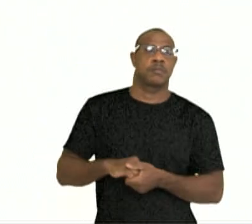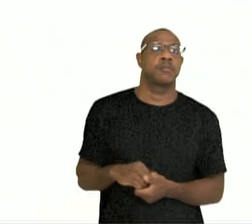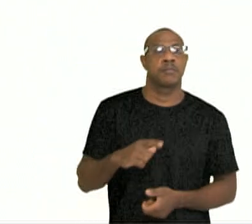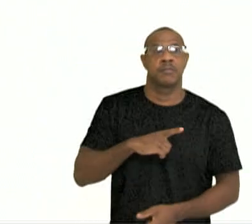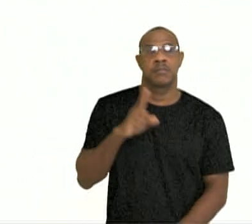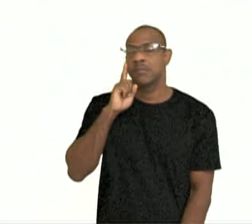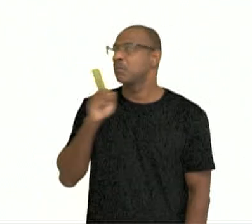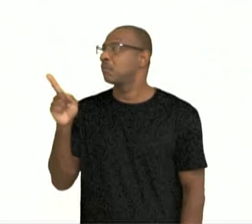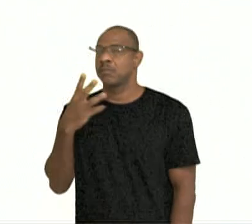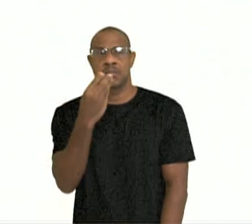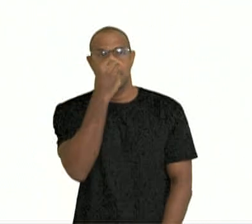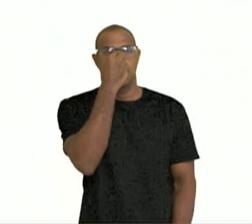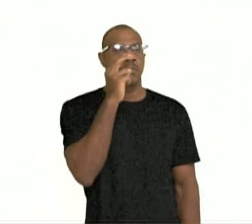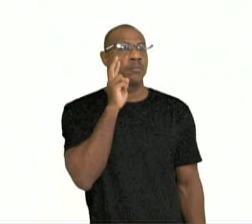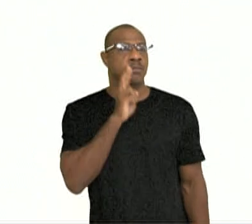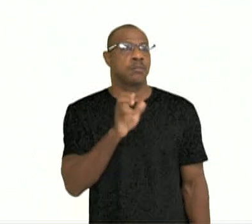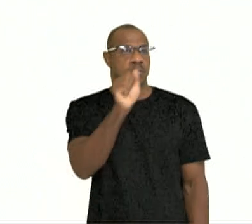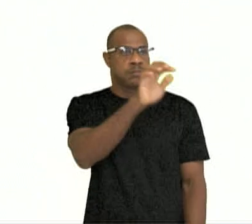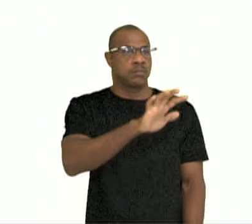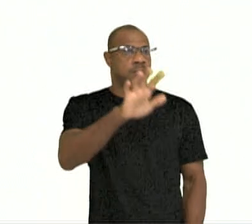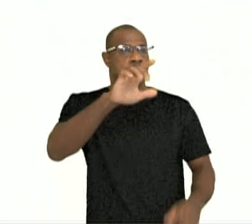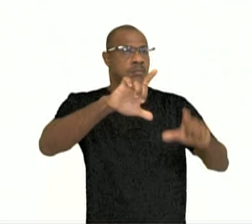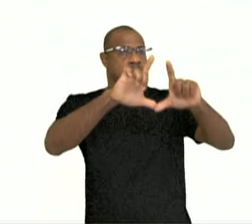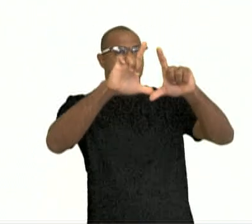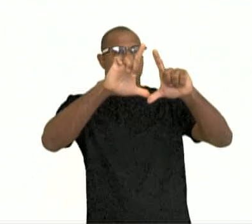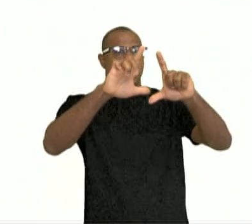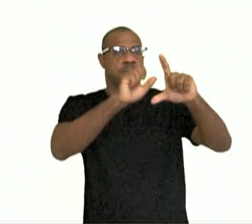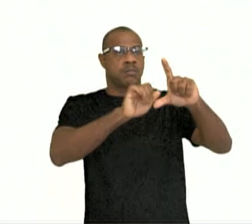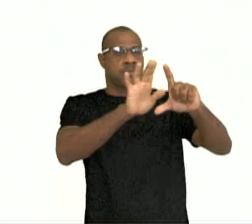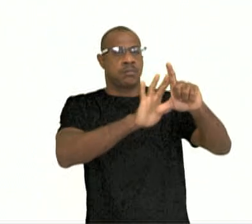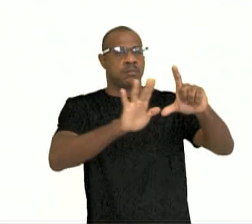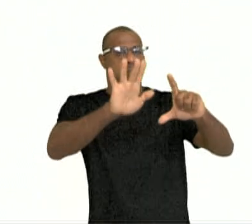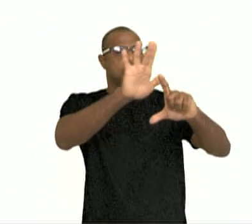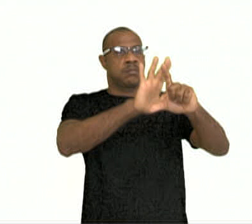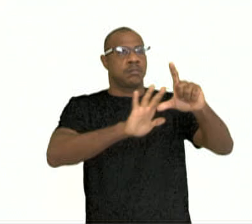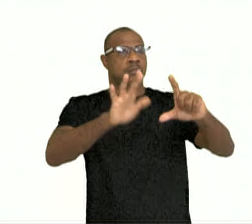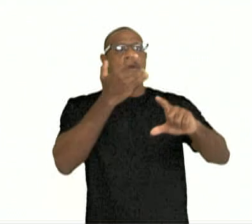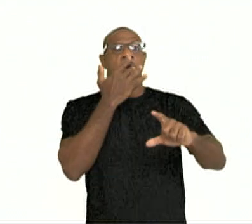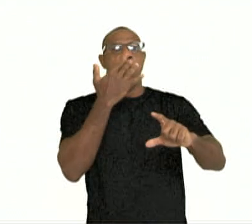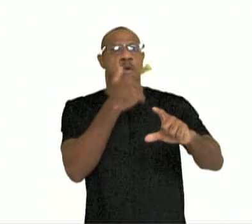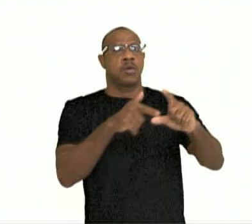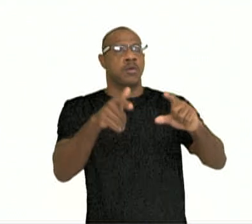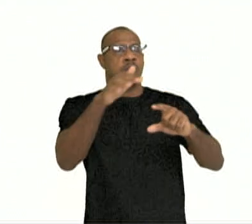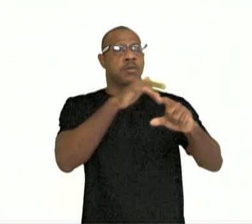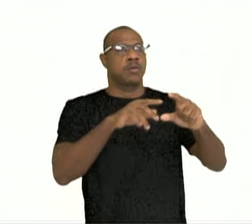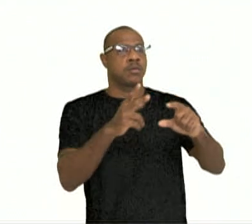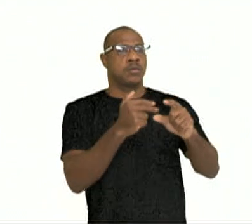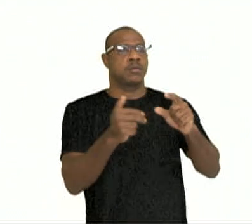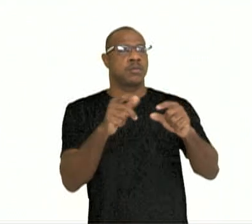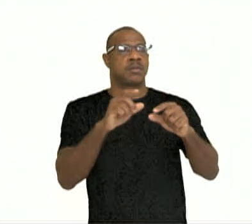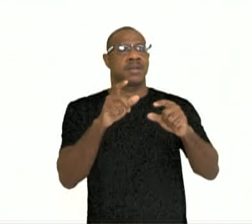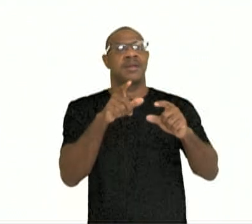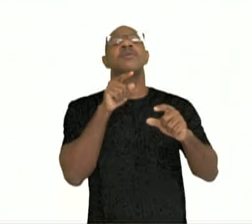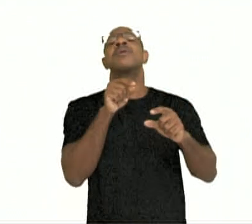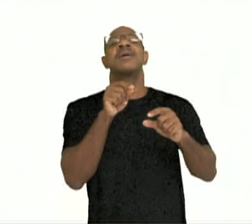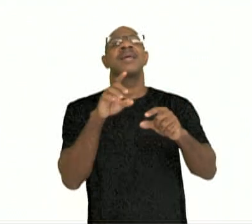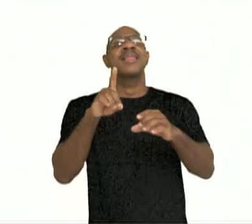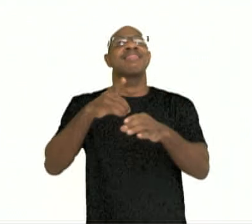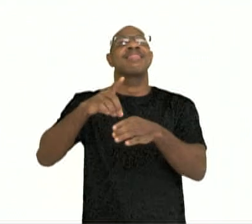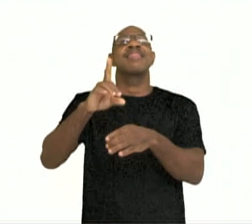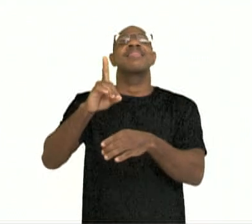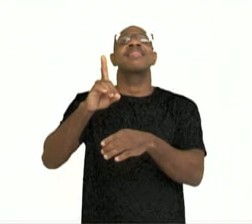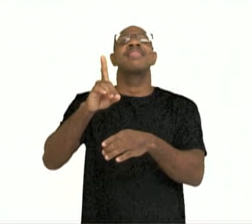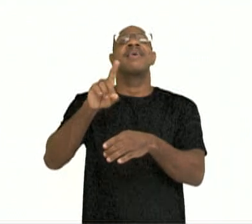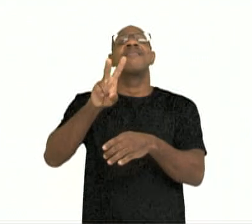uma foto do Sica Magnum, é o nome de uma obra de Daniel Canogar. Aqui, gente, são vários DVDs em que se